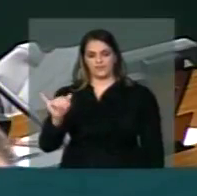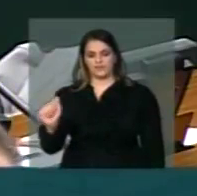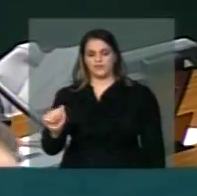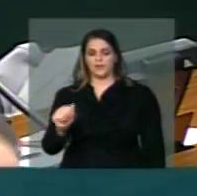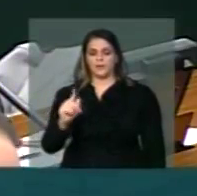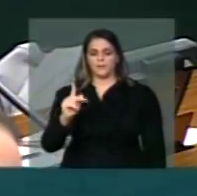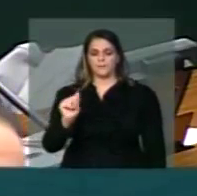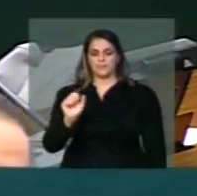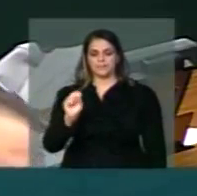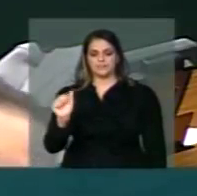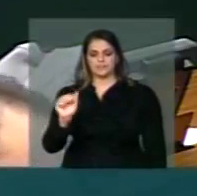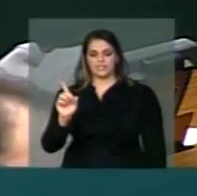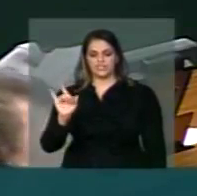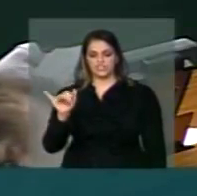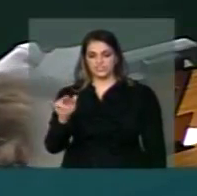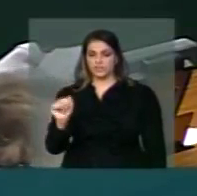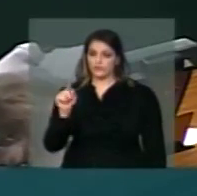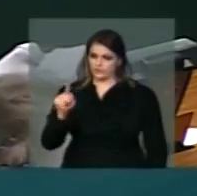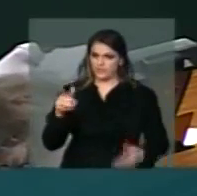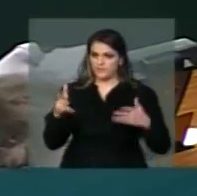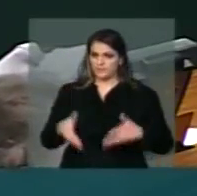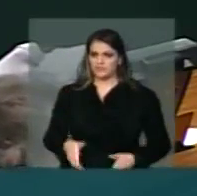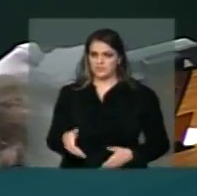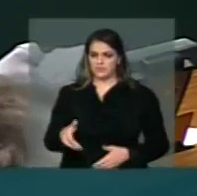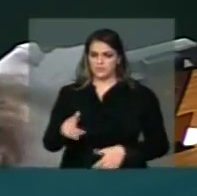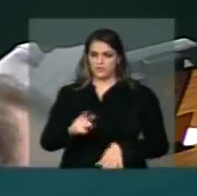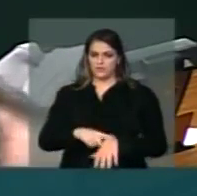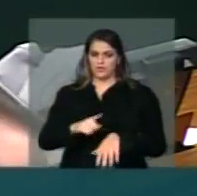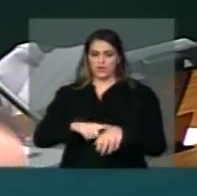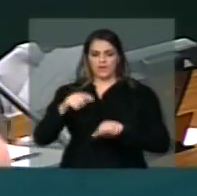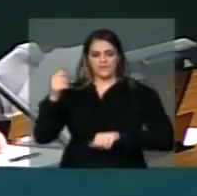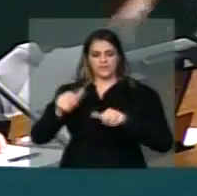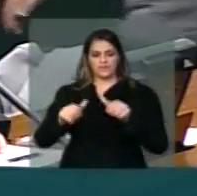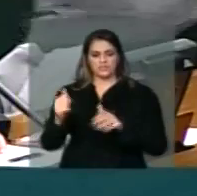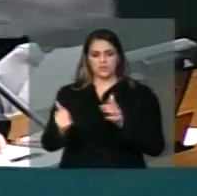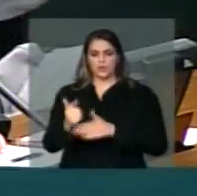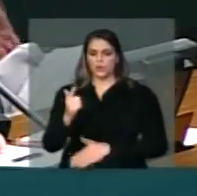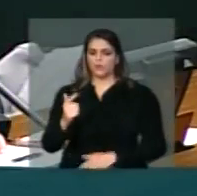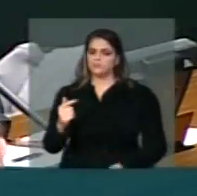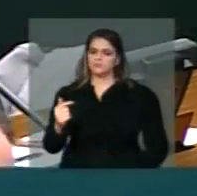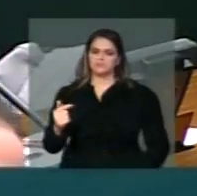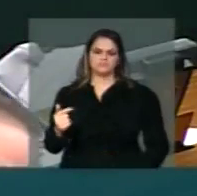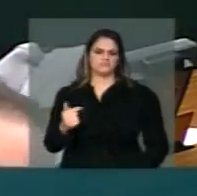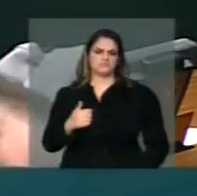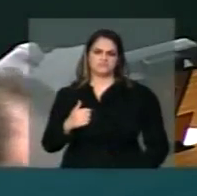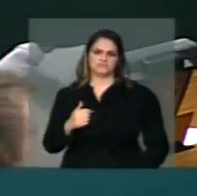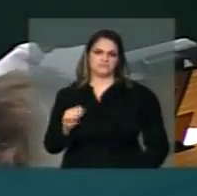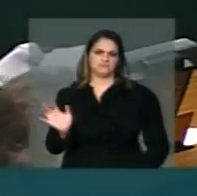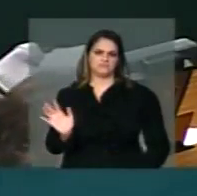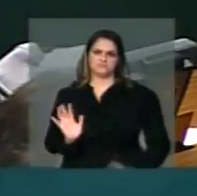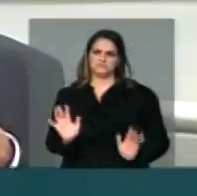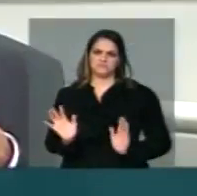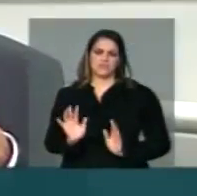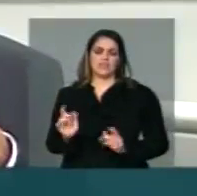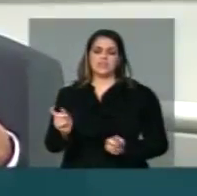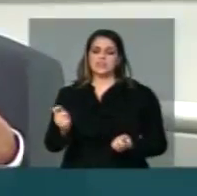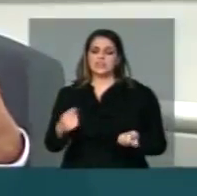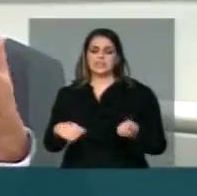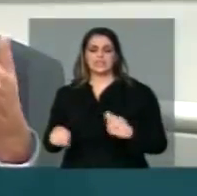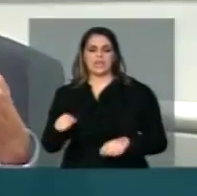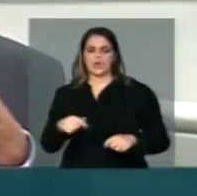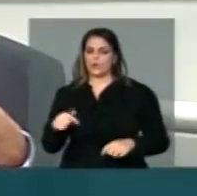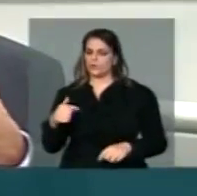participou da avaliação para compra? Eu não participo dos processos de negócio. Apenas quando